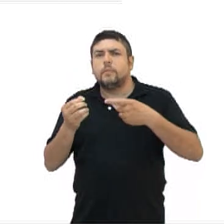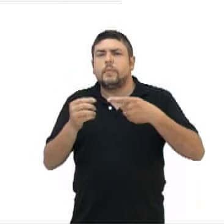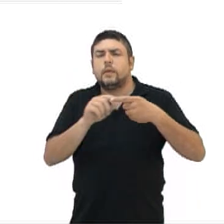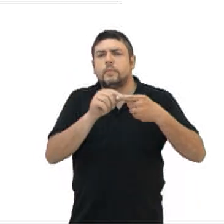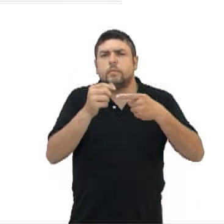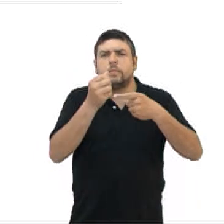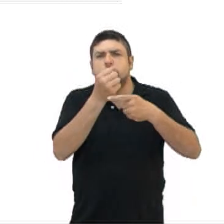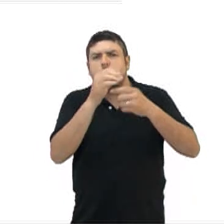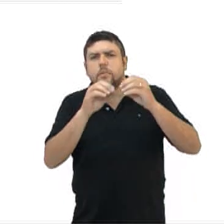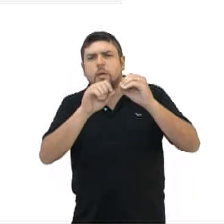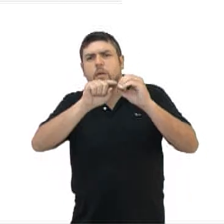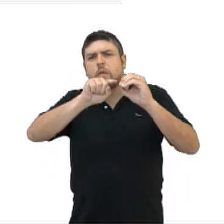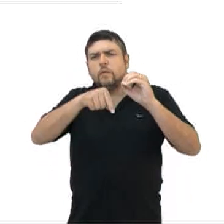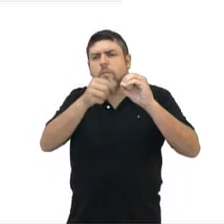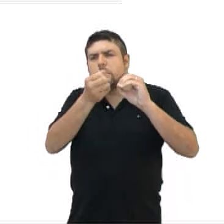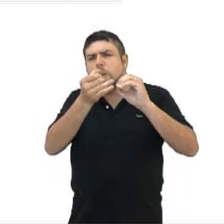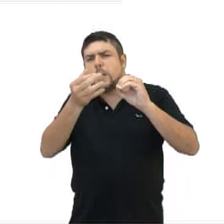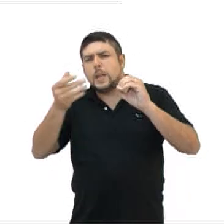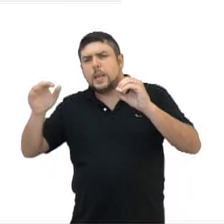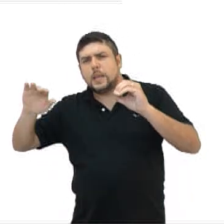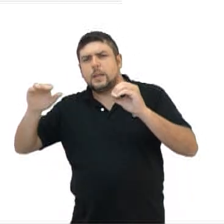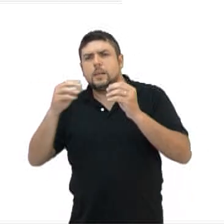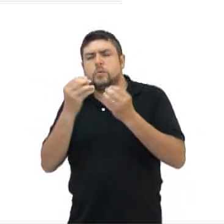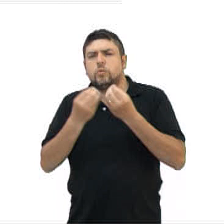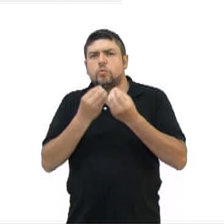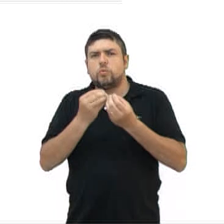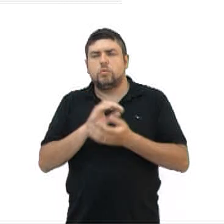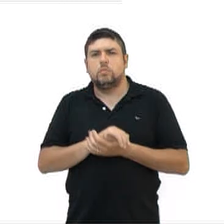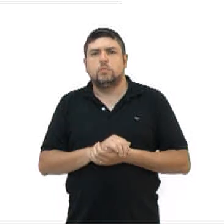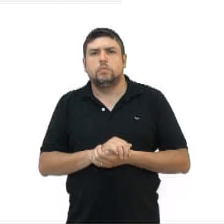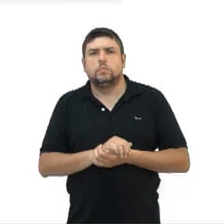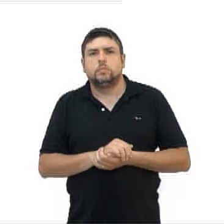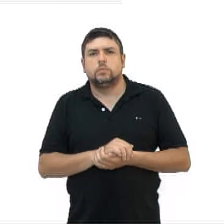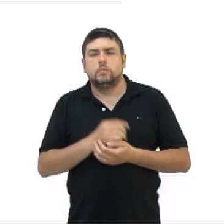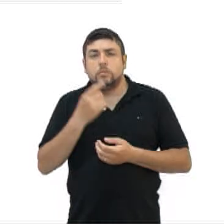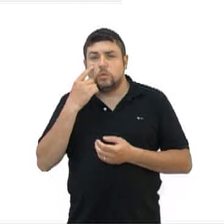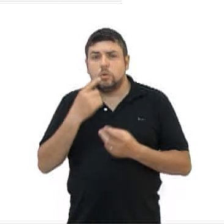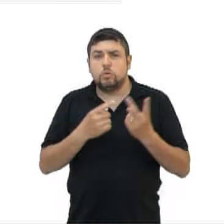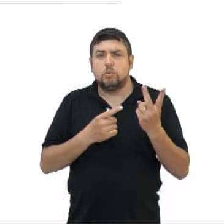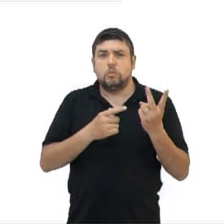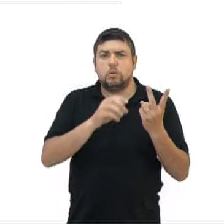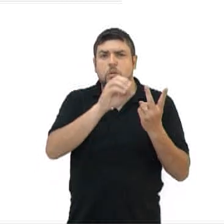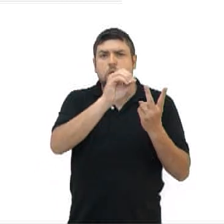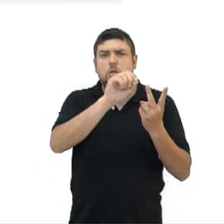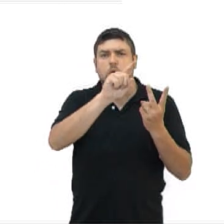quando o expoente é decimal? Então aqui eu tenho, por exemplo, 2 elevado a 0,5.